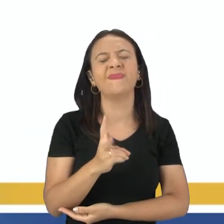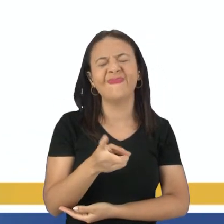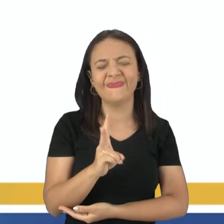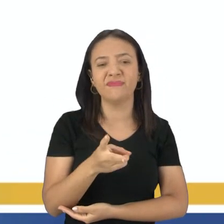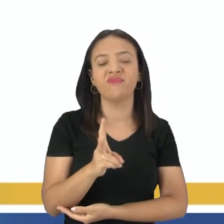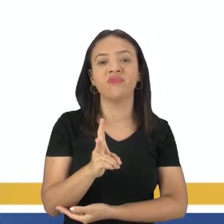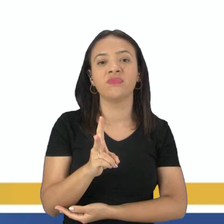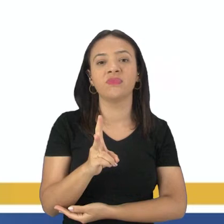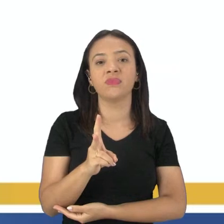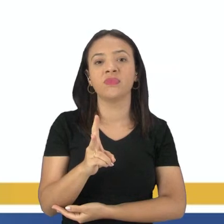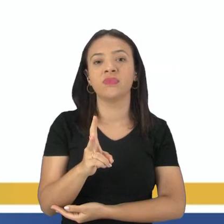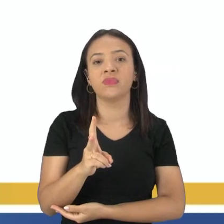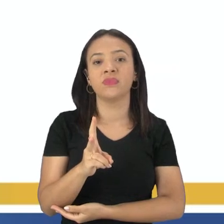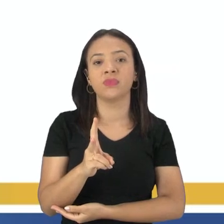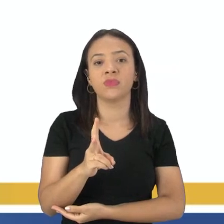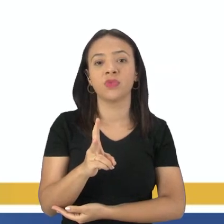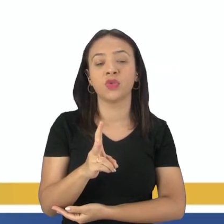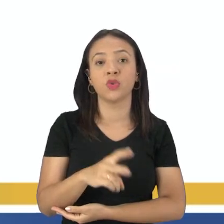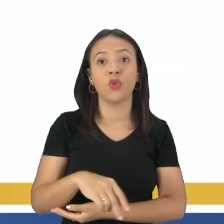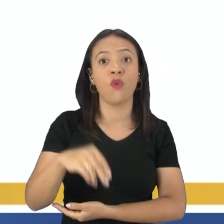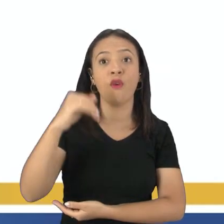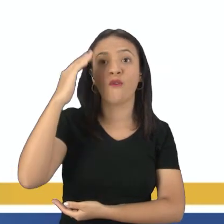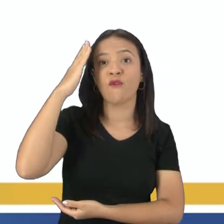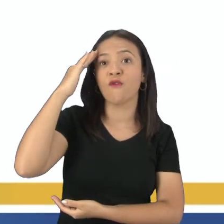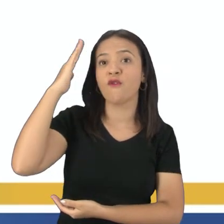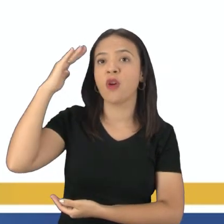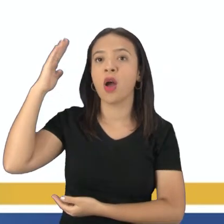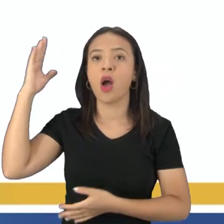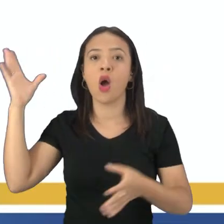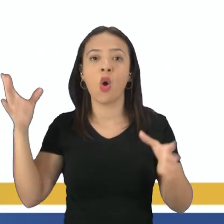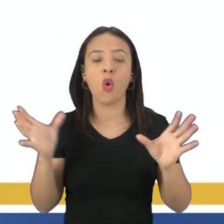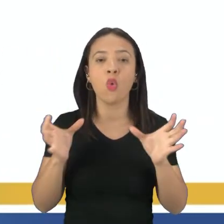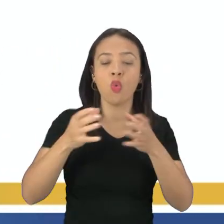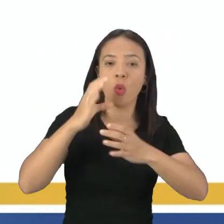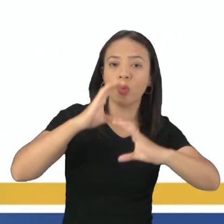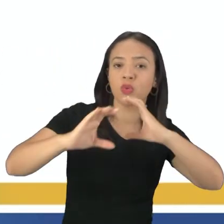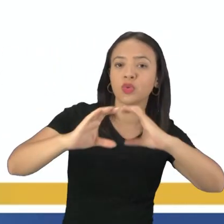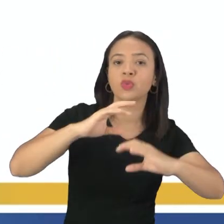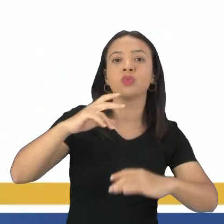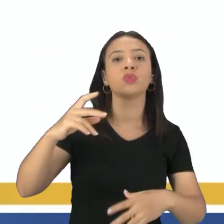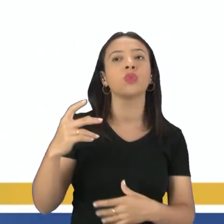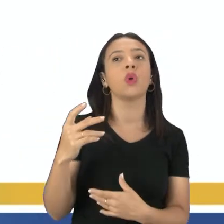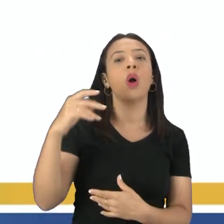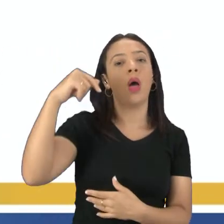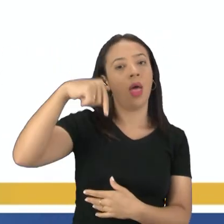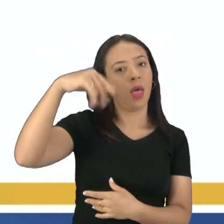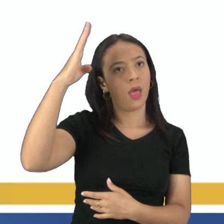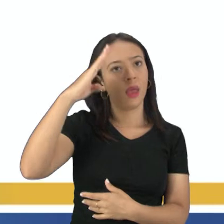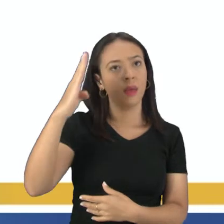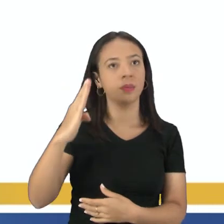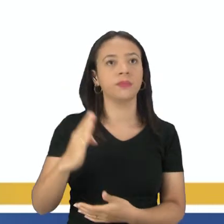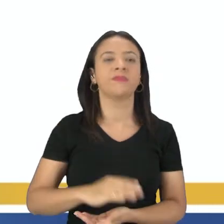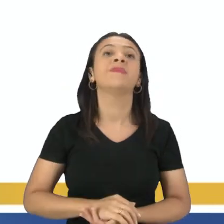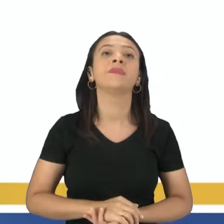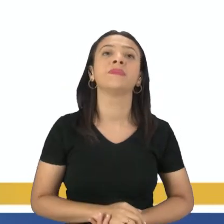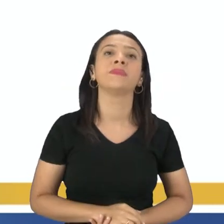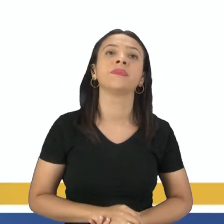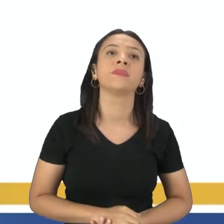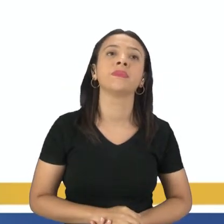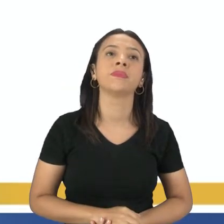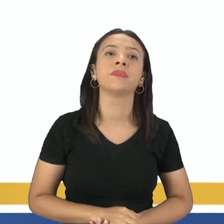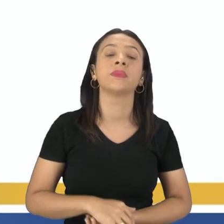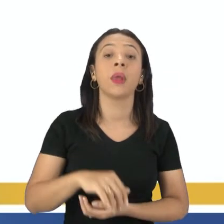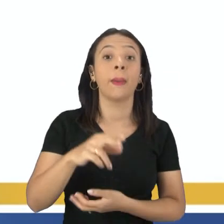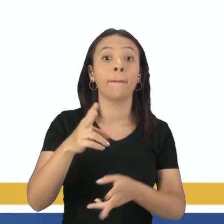bands in Brazil. Uma das bandas mais populares do Brasil. It consists, olha aí,